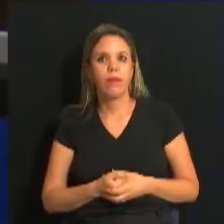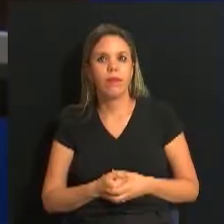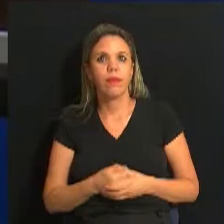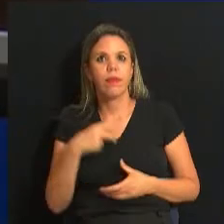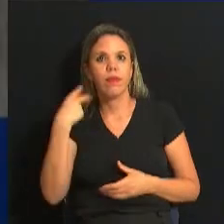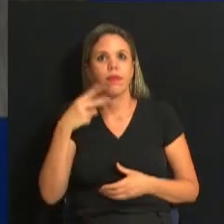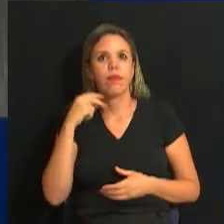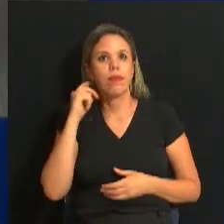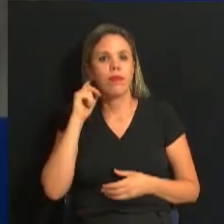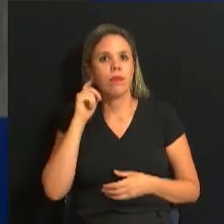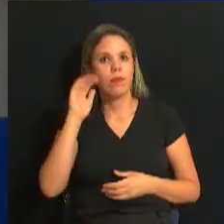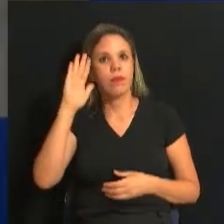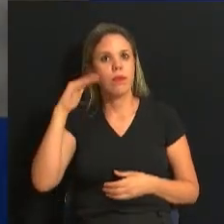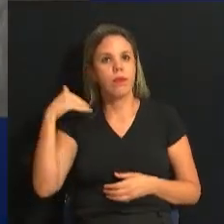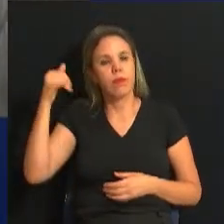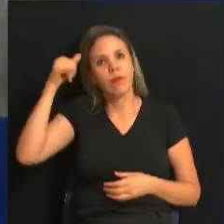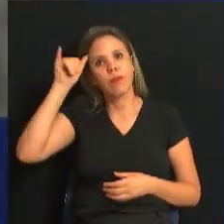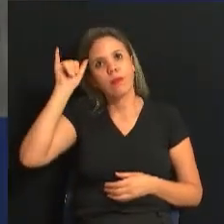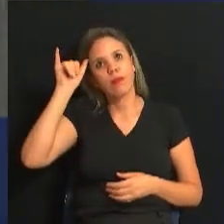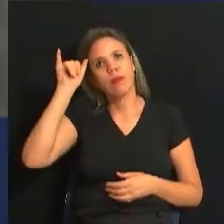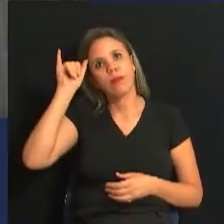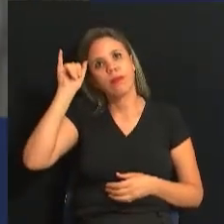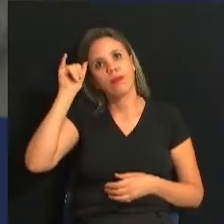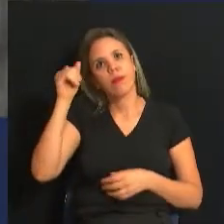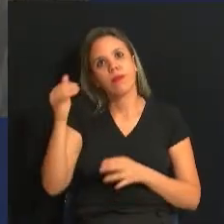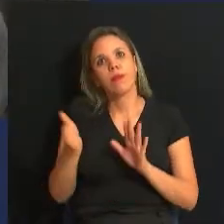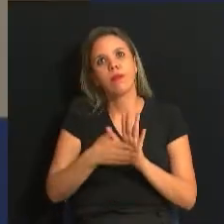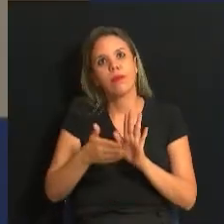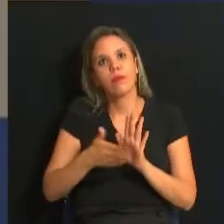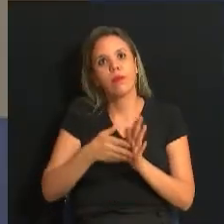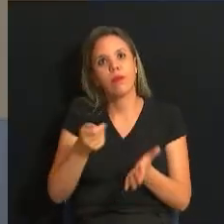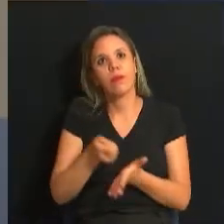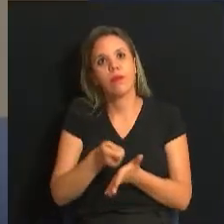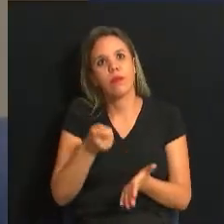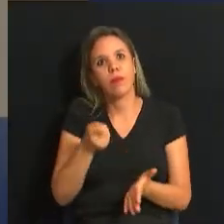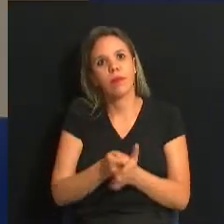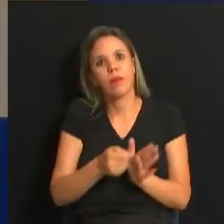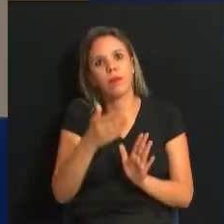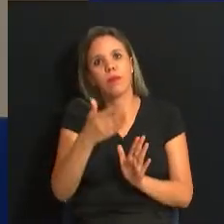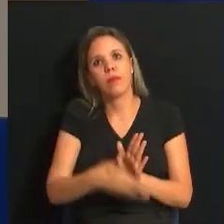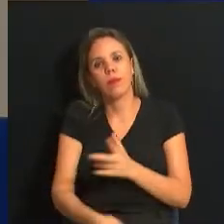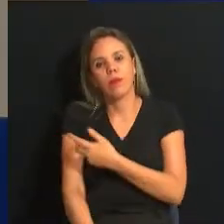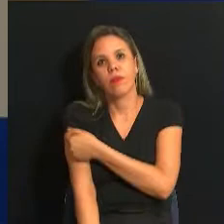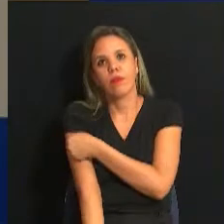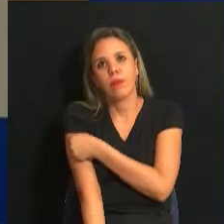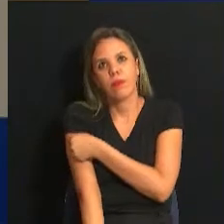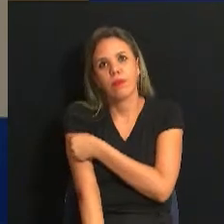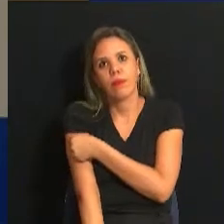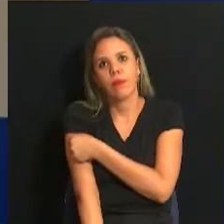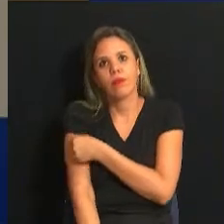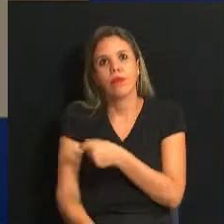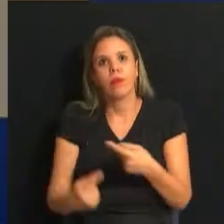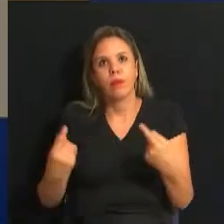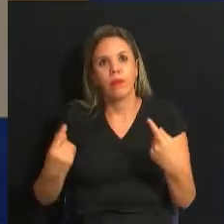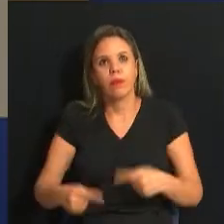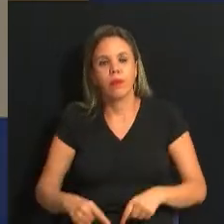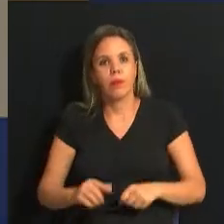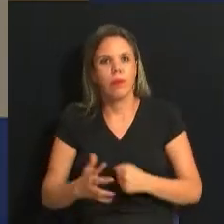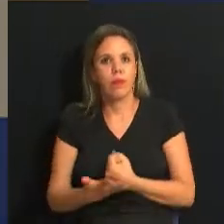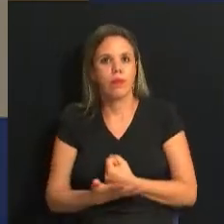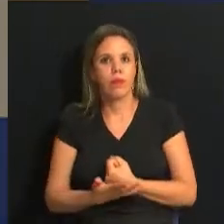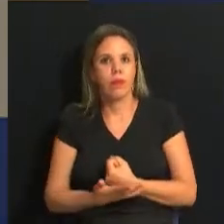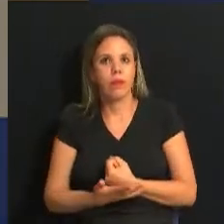Vereadores Mariana Conte e Paulo Búfalo propõem obrigatoriedade de comprovante de vacinação contra a Covid-19